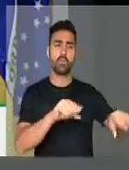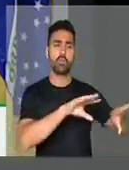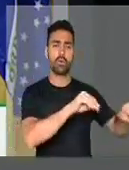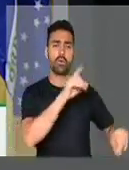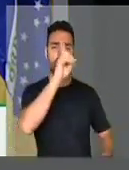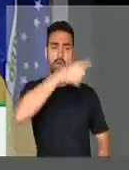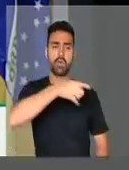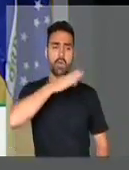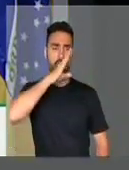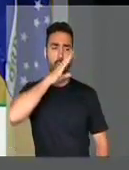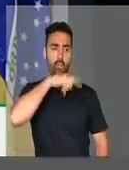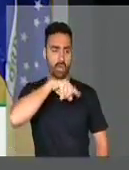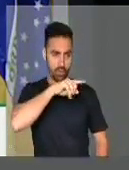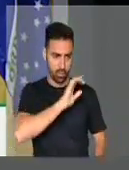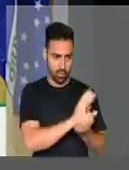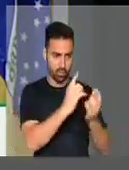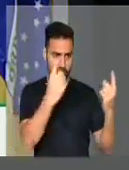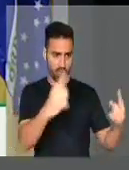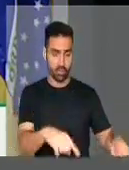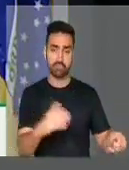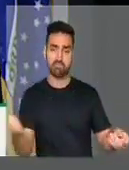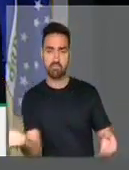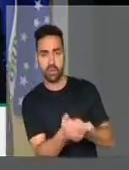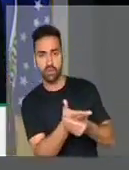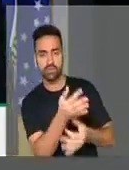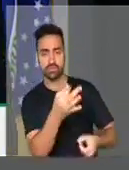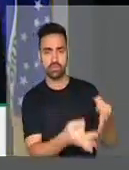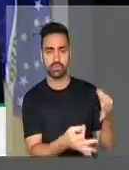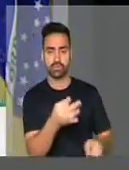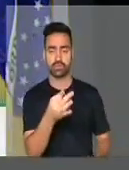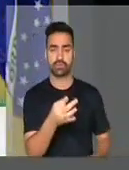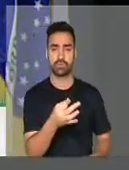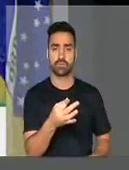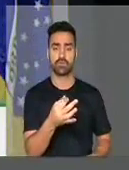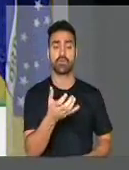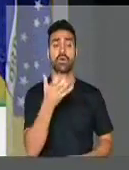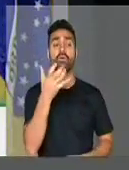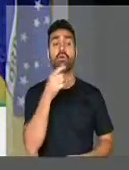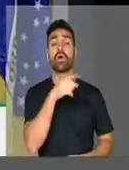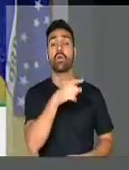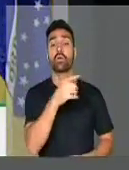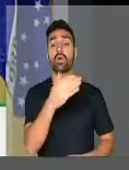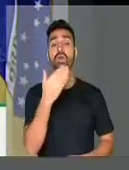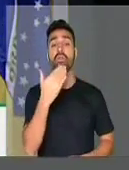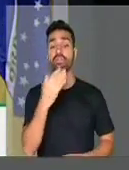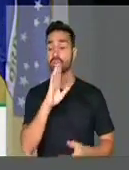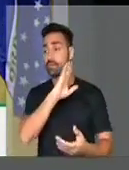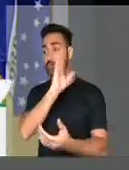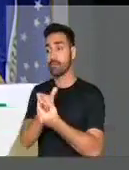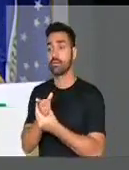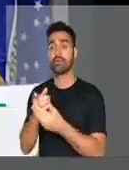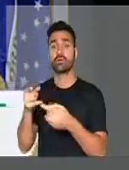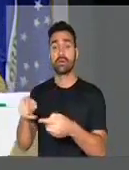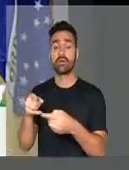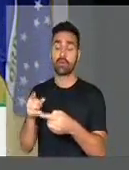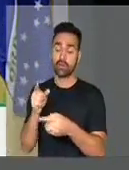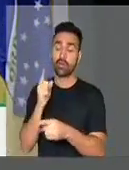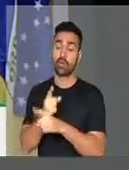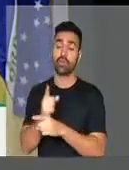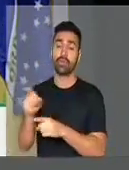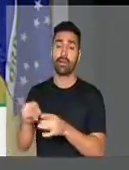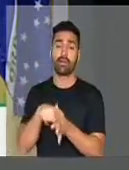a oposição com ações judiciais, interpelem judicialmente essa denúncia que eu estou